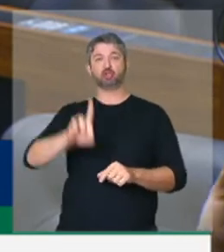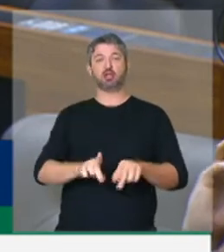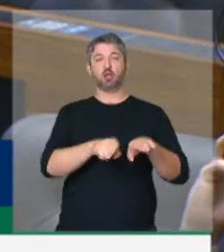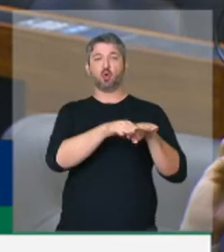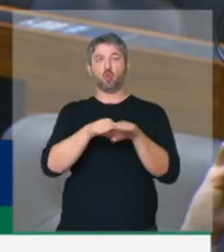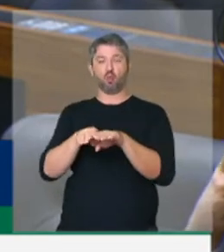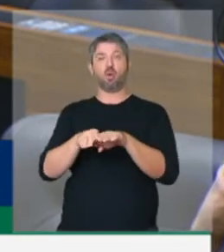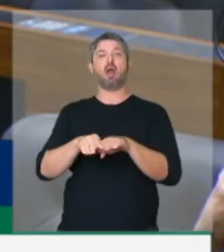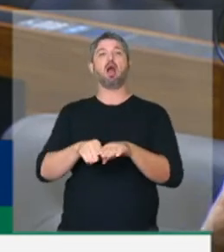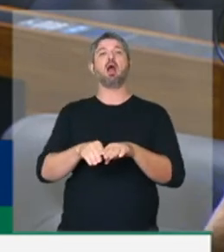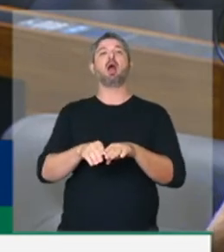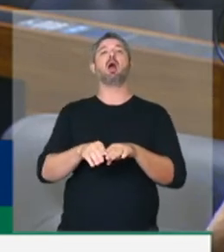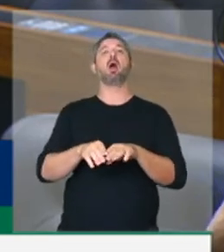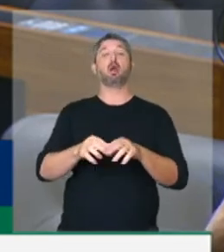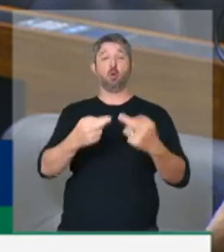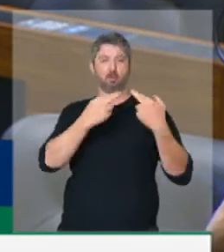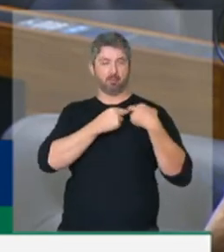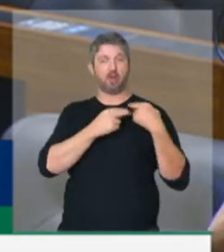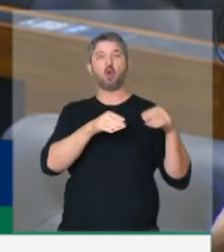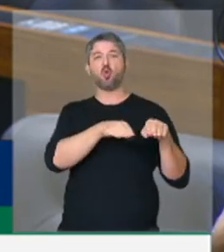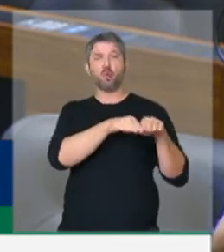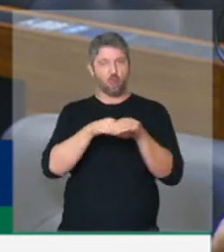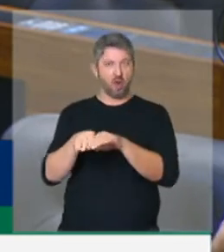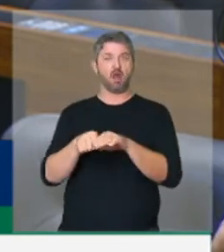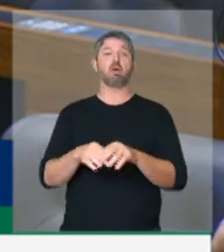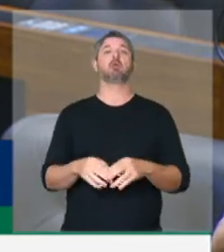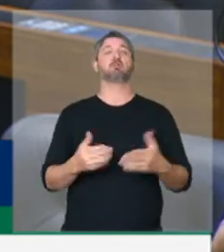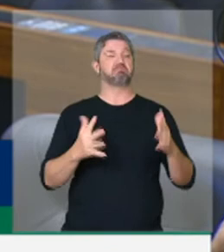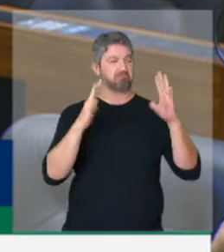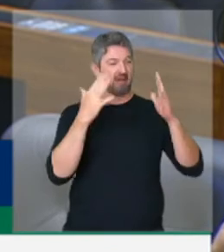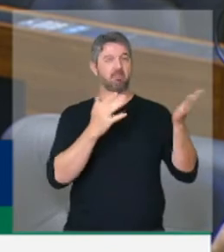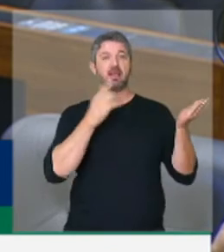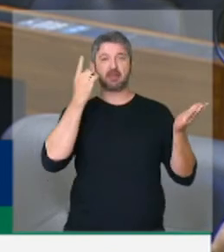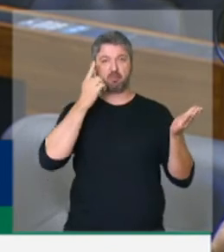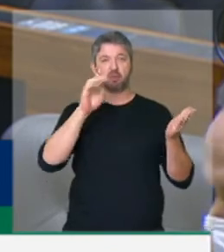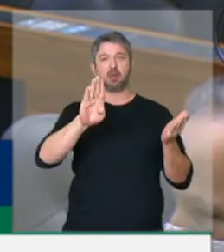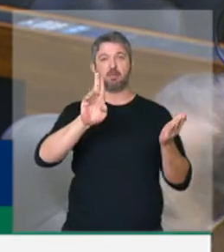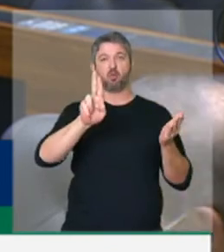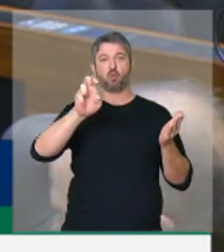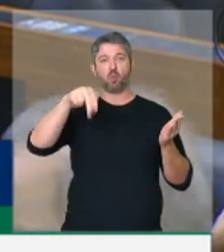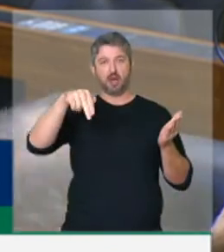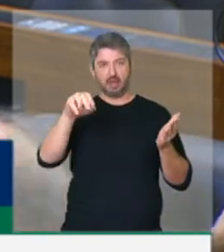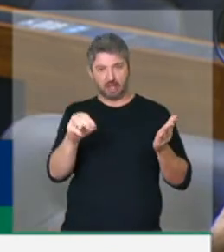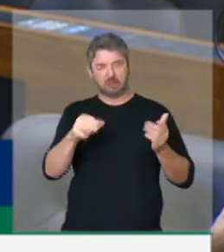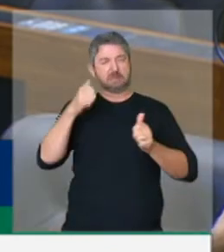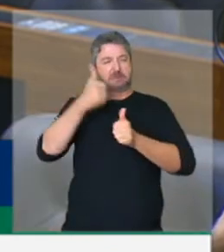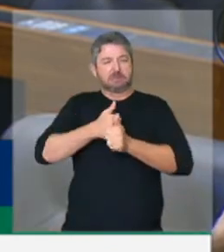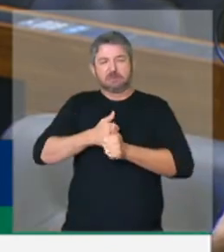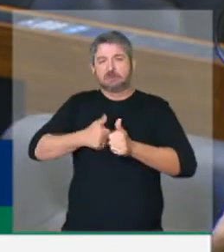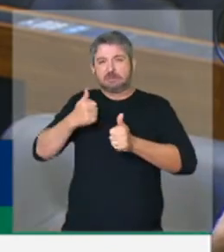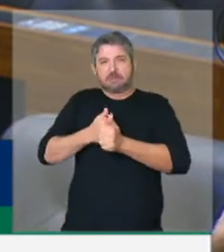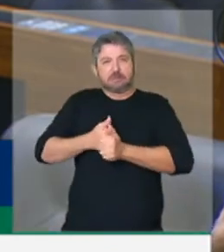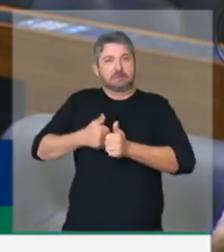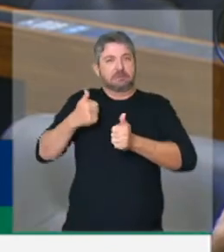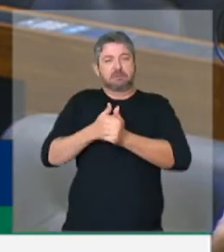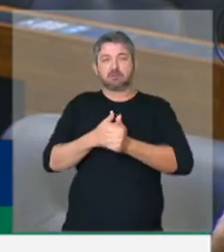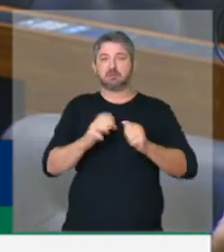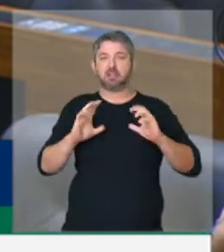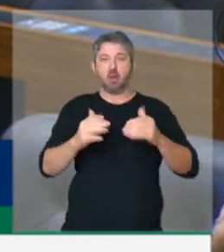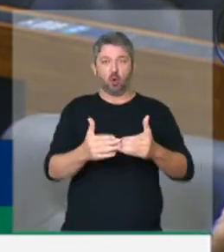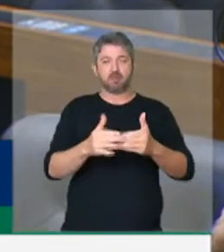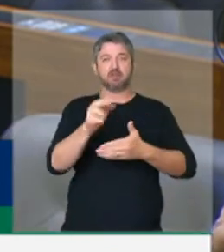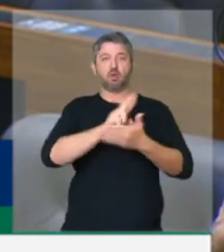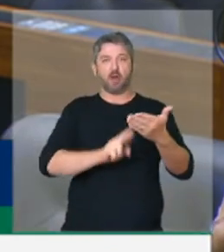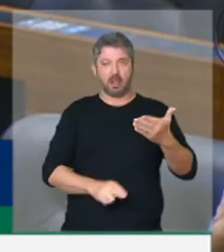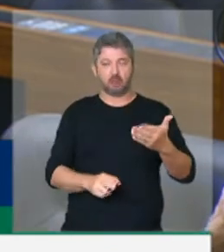deveres. Quero saudar o deputado Rubens Bueno, que trabalhou incansavelmente na comissão especial como